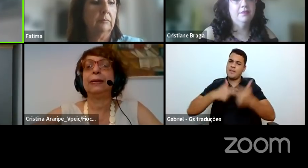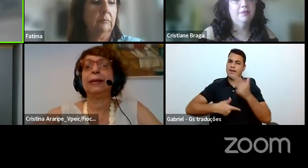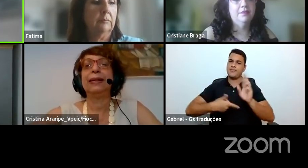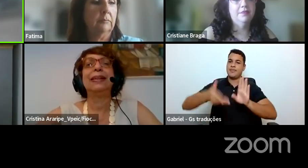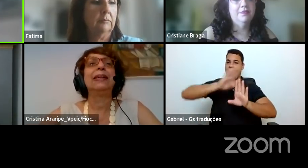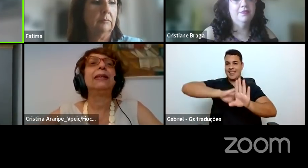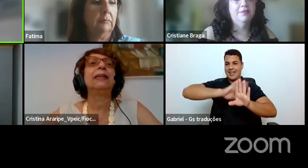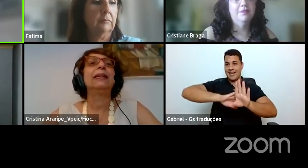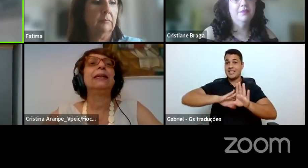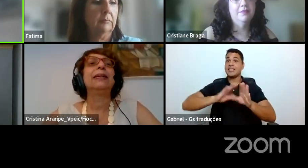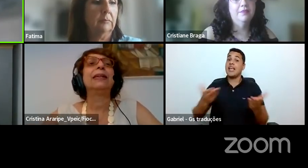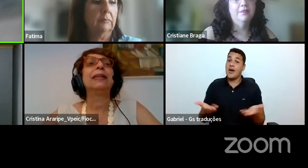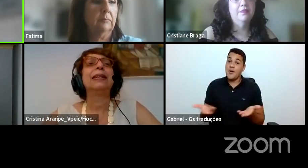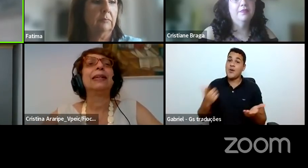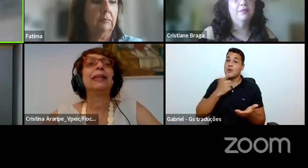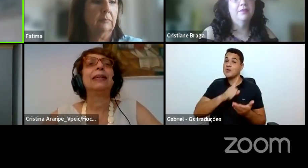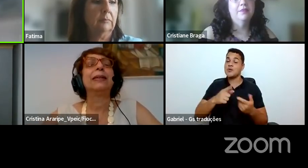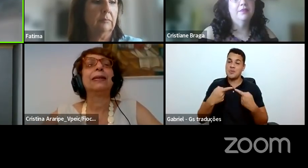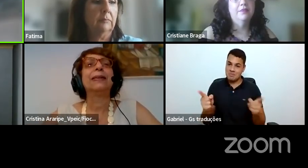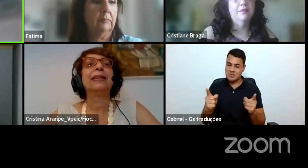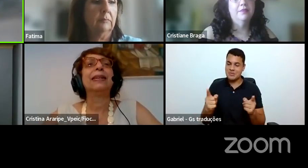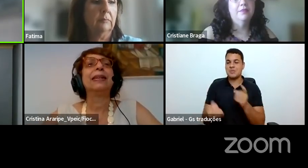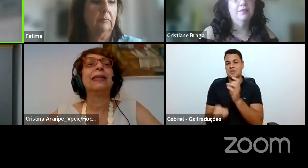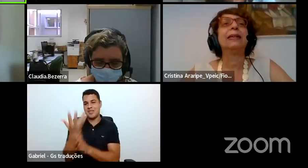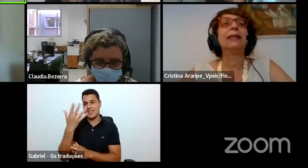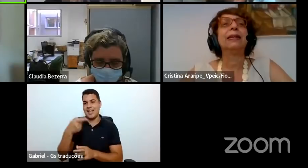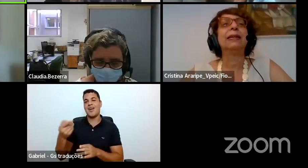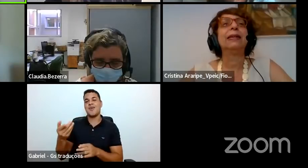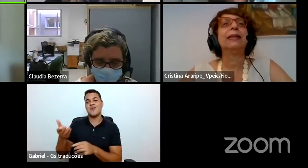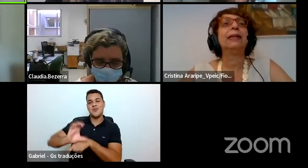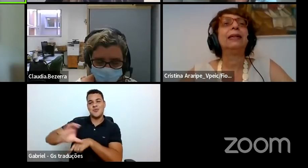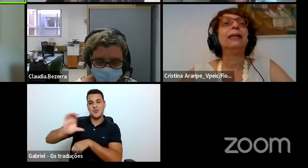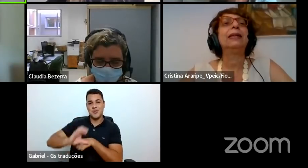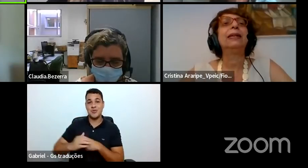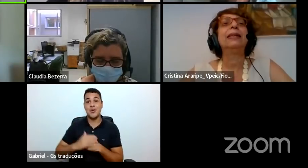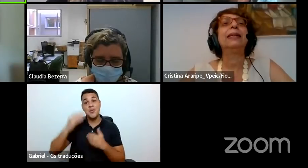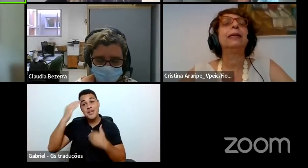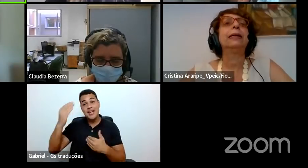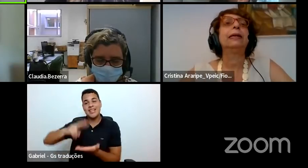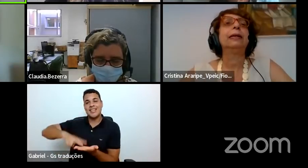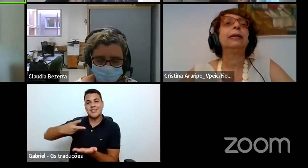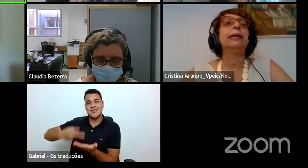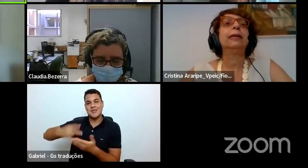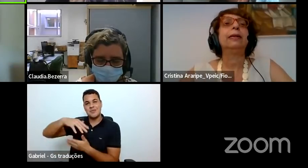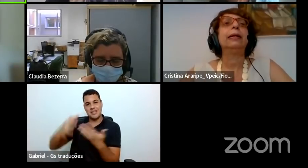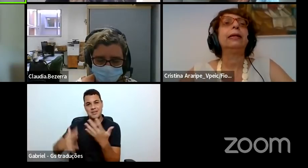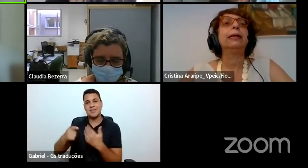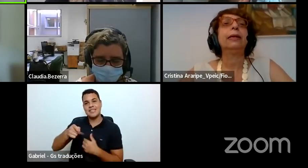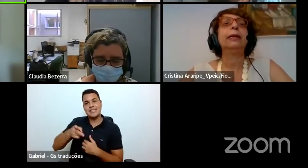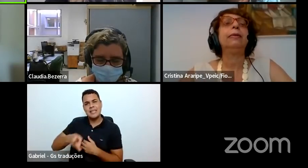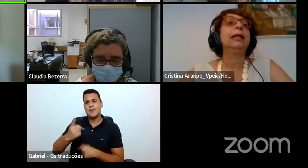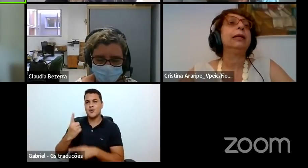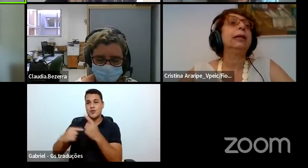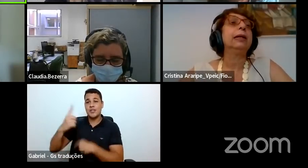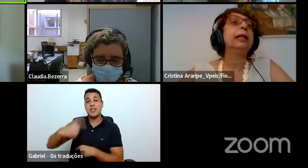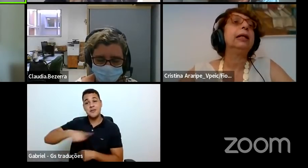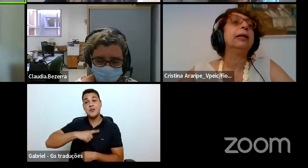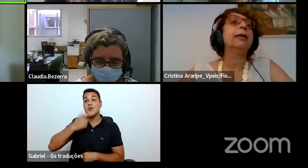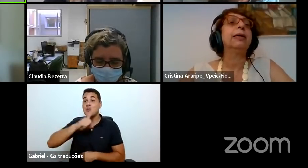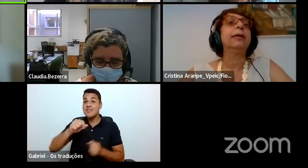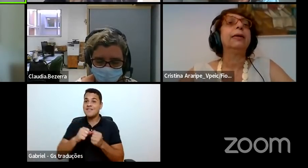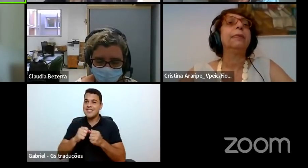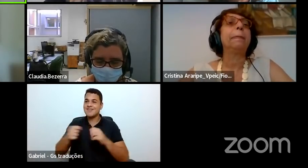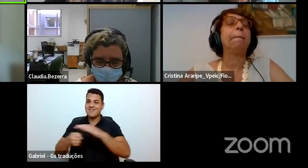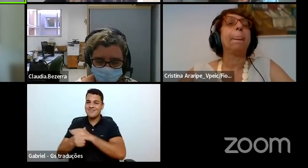e chegar a esse dia. Muito obrigada à equipe da tradução de Libras, sempre um sucesso a gente conseguir fazer isso, e